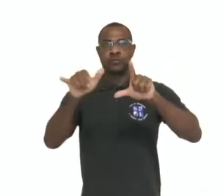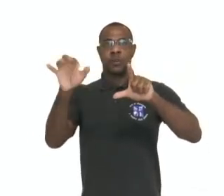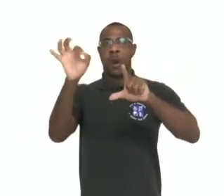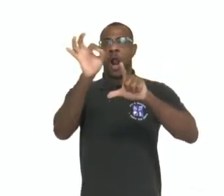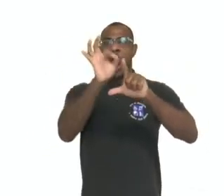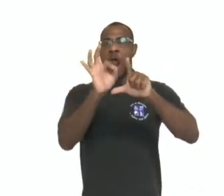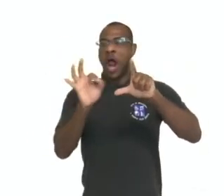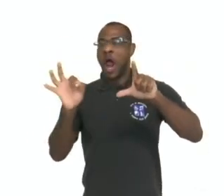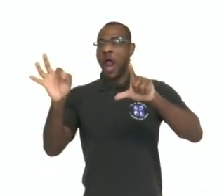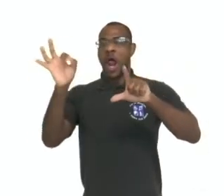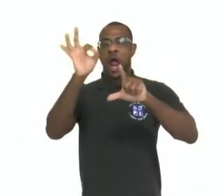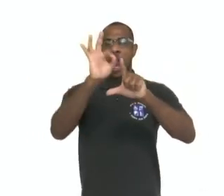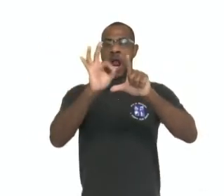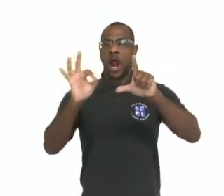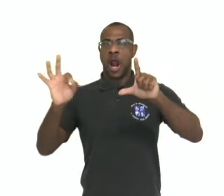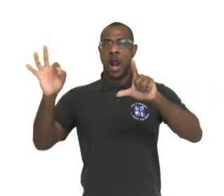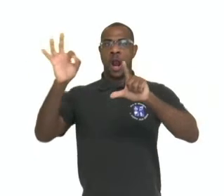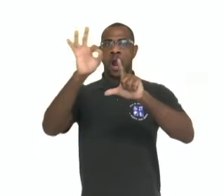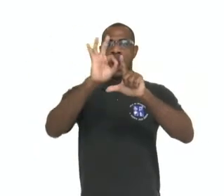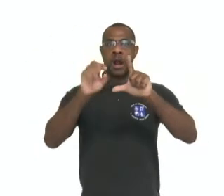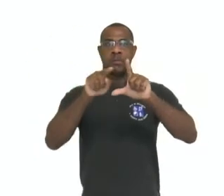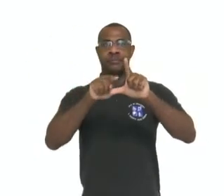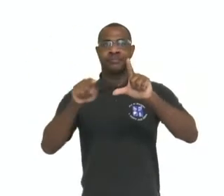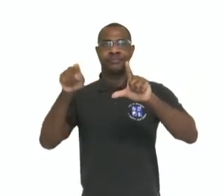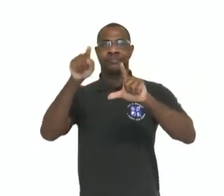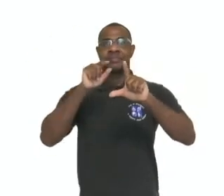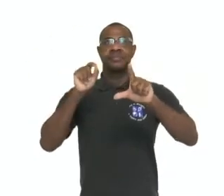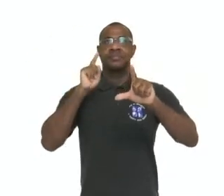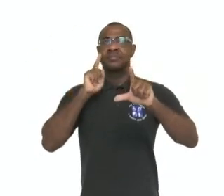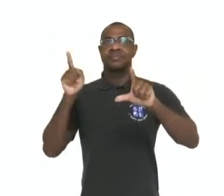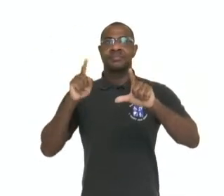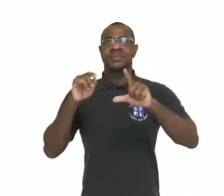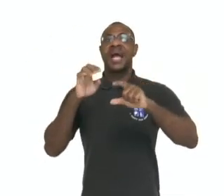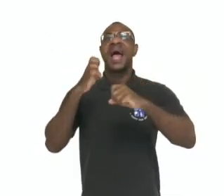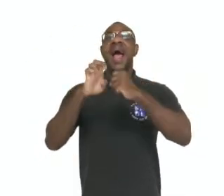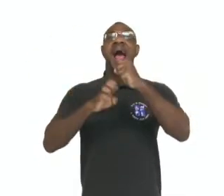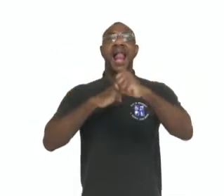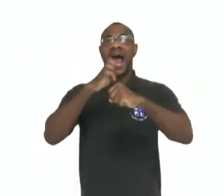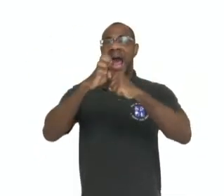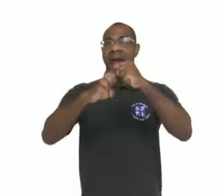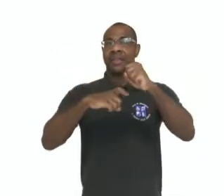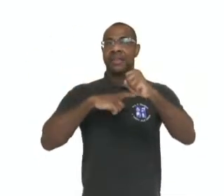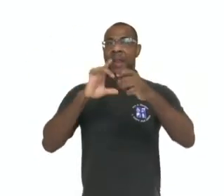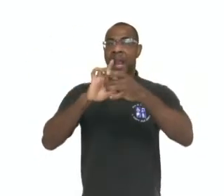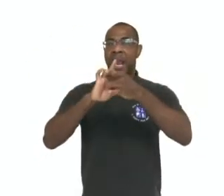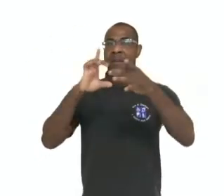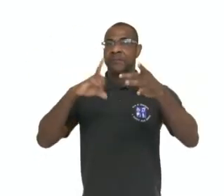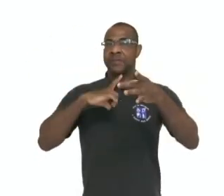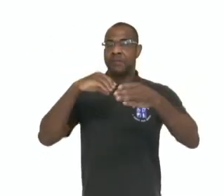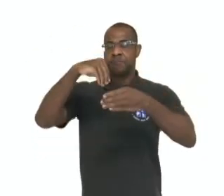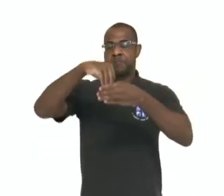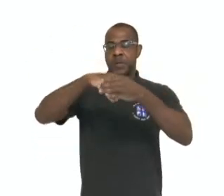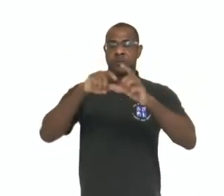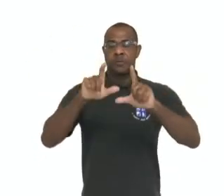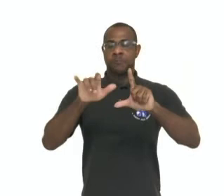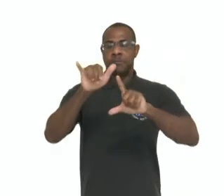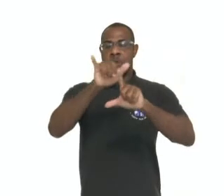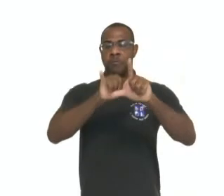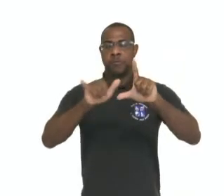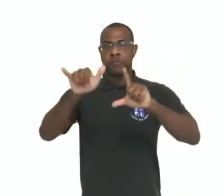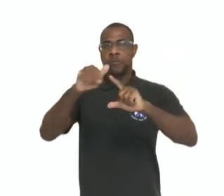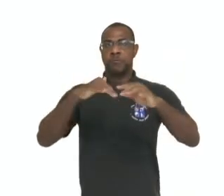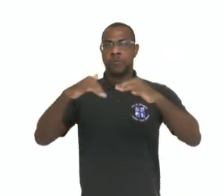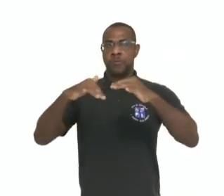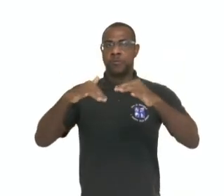movimento desordenado, né? Dos elétrons, os elétrons livres, né, dos condutores, que